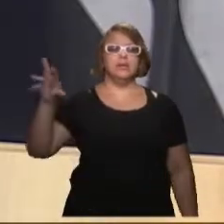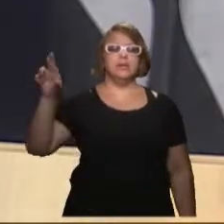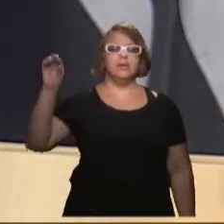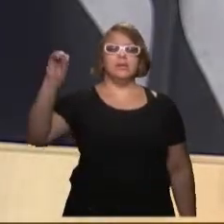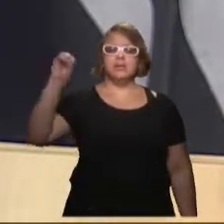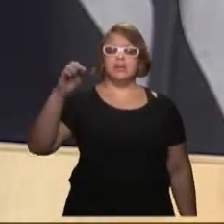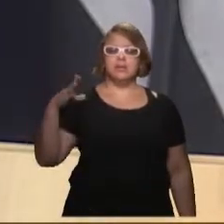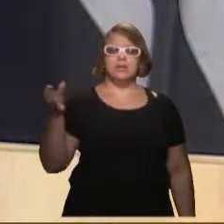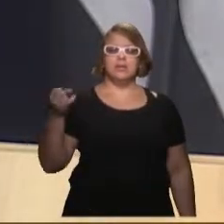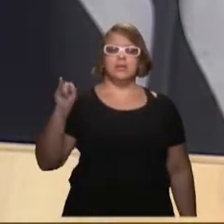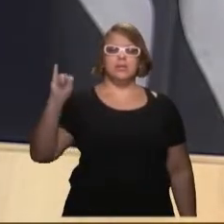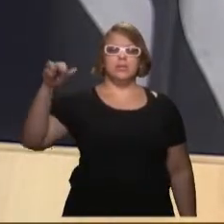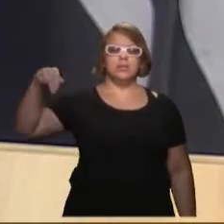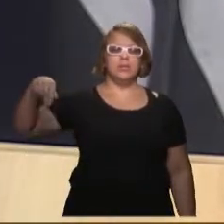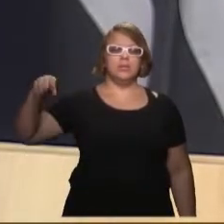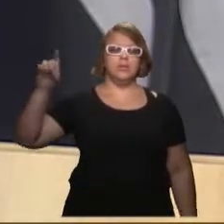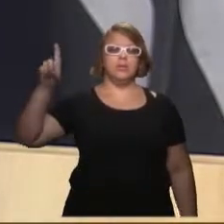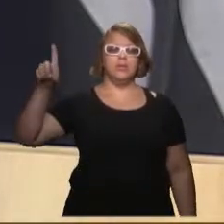cidade de Taubaté.